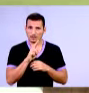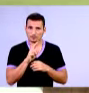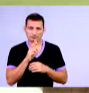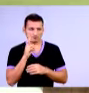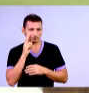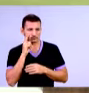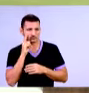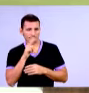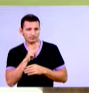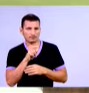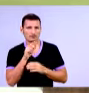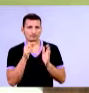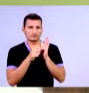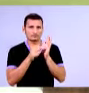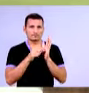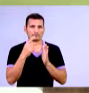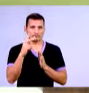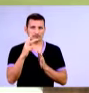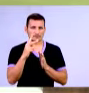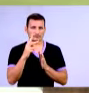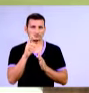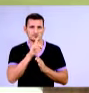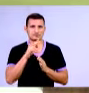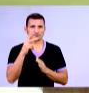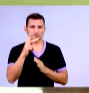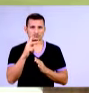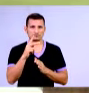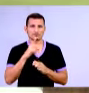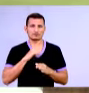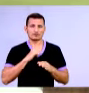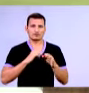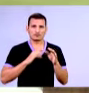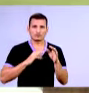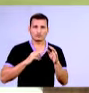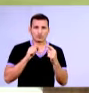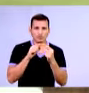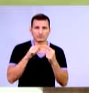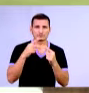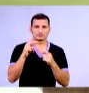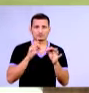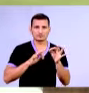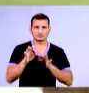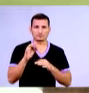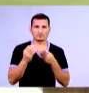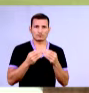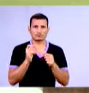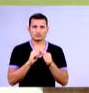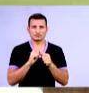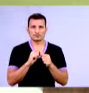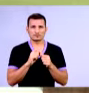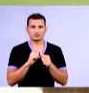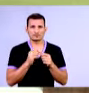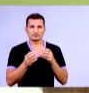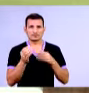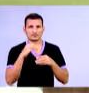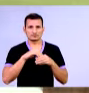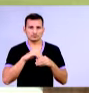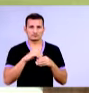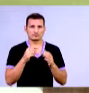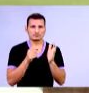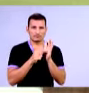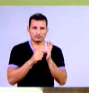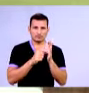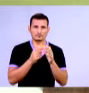sua ferramenta, utilizando seus recursos, ele está muito vinculado ao seu planejamento. O seu planejamento de como fazer a integração dessas ferramentas, dessas